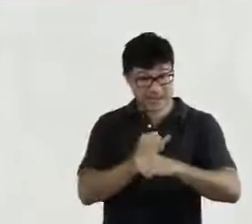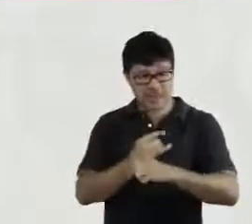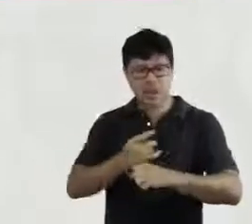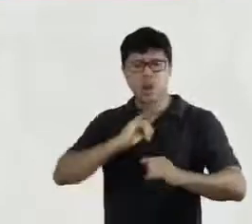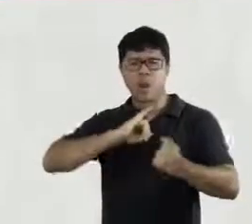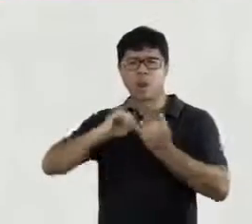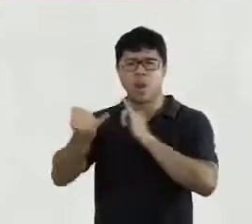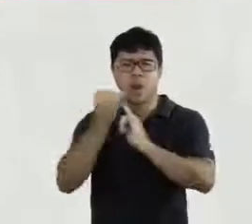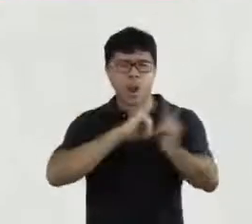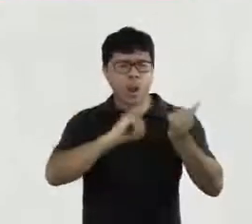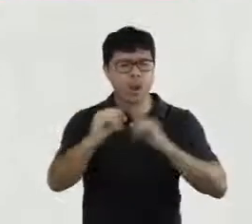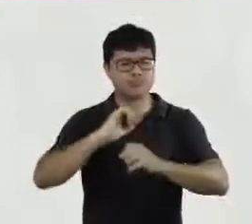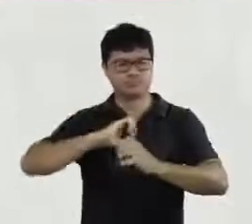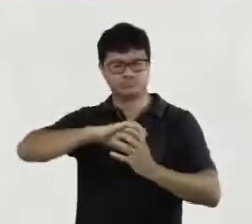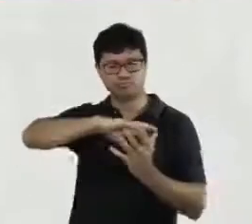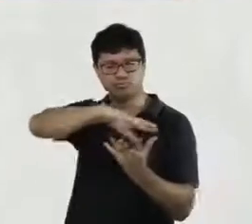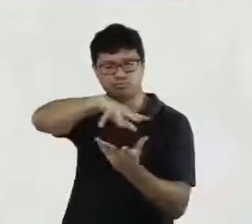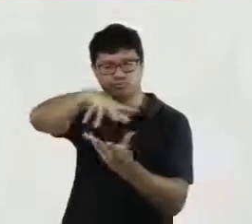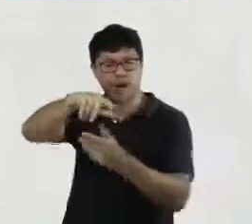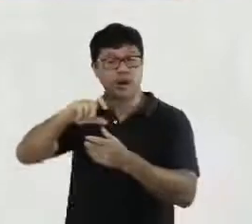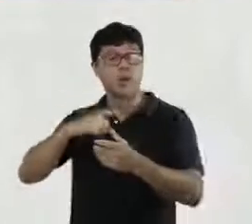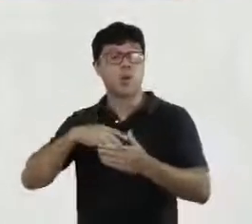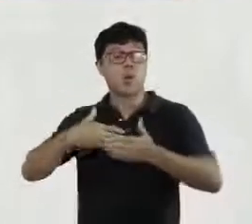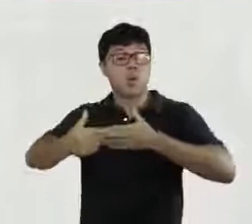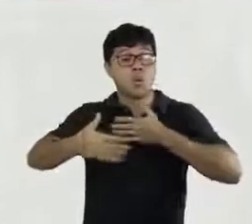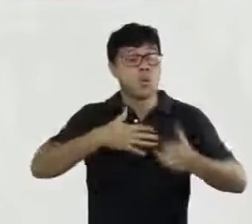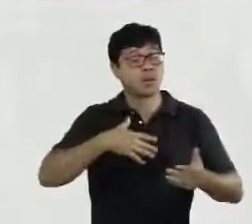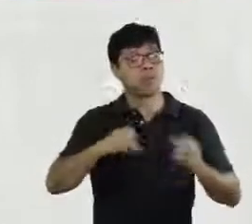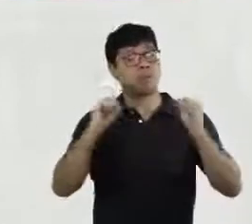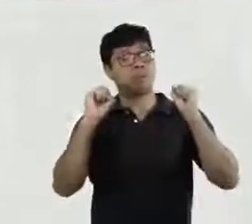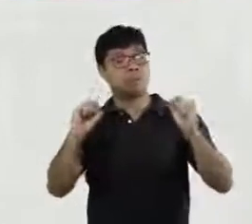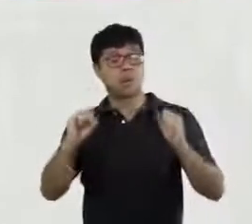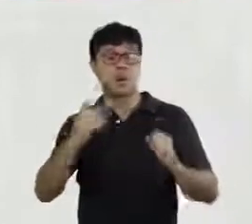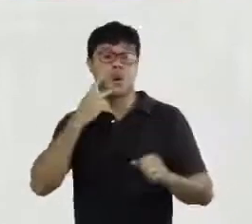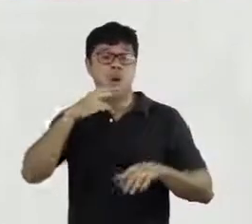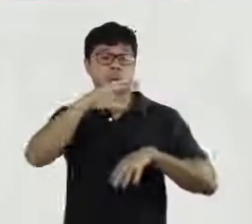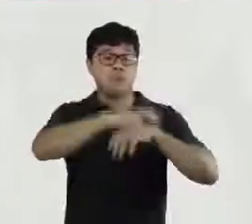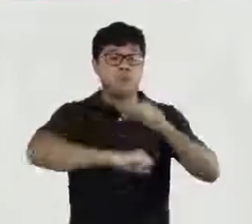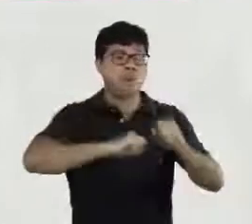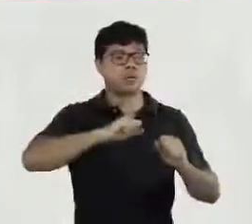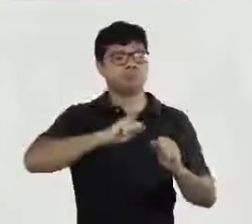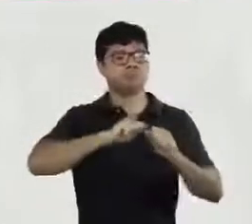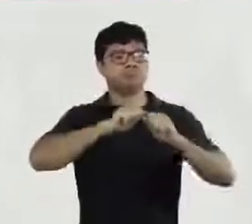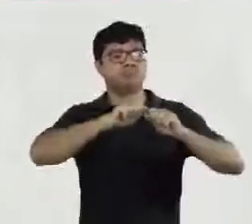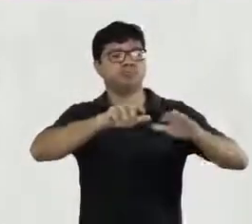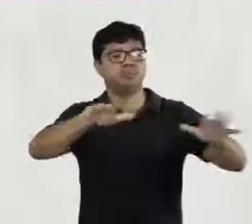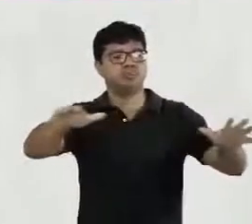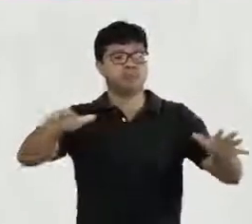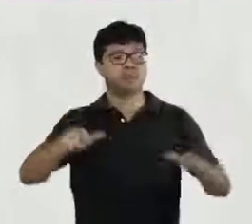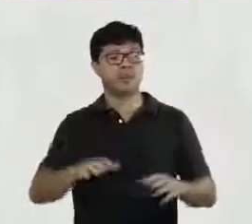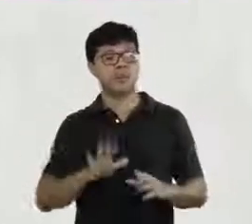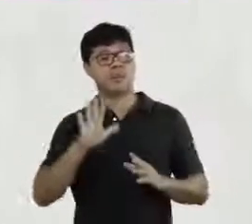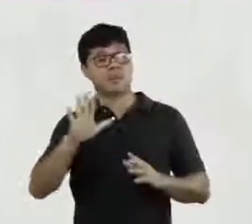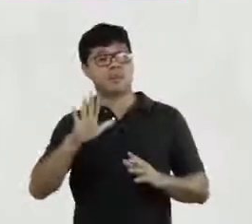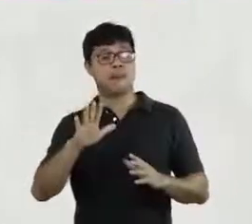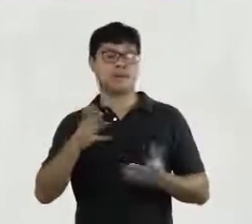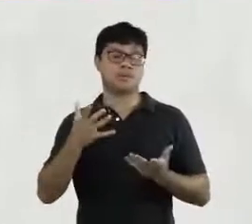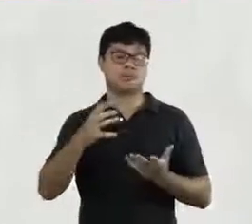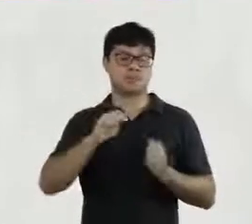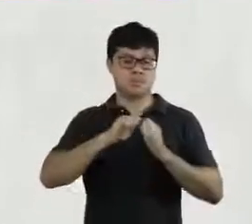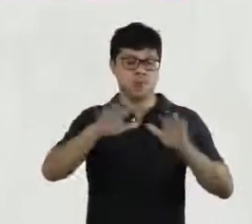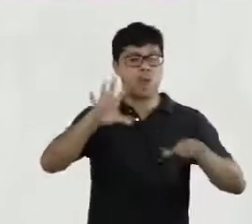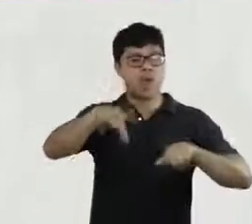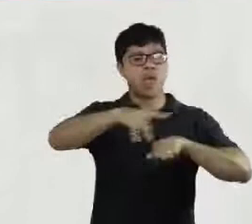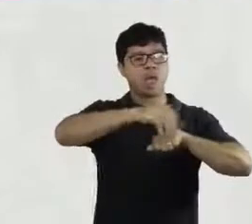de informações quaisquer, ele pode ser ou buscar essa universalização. Mas o que é universal mesmo